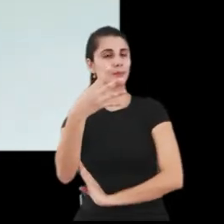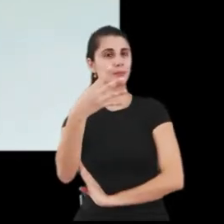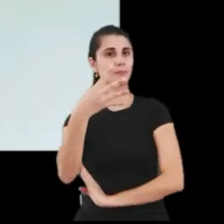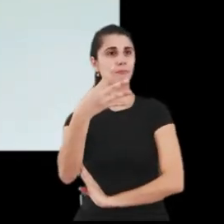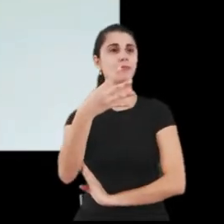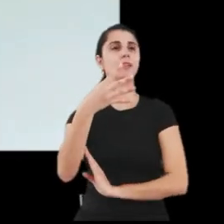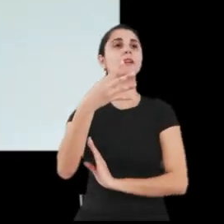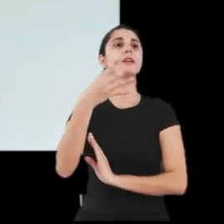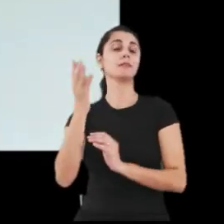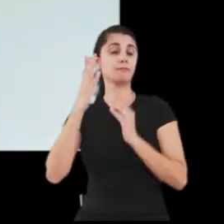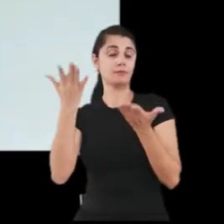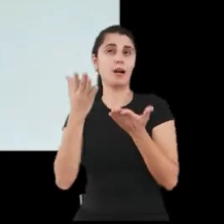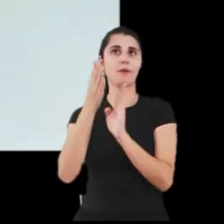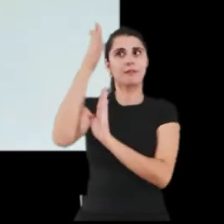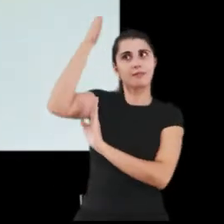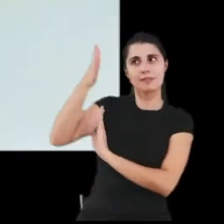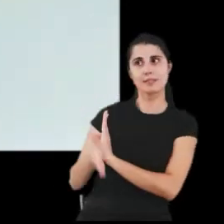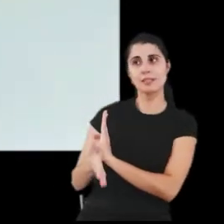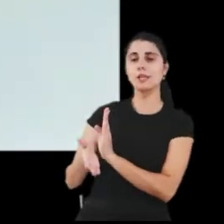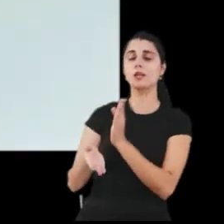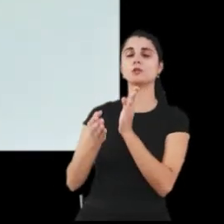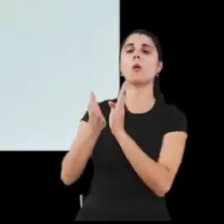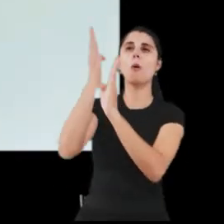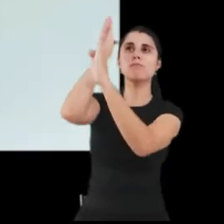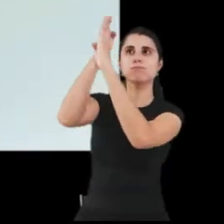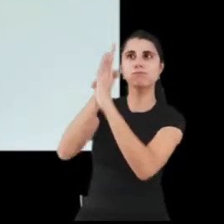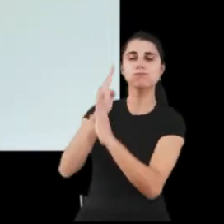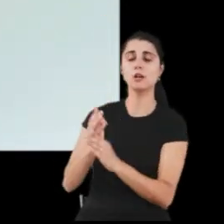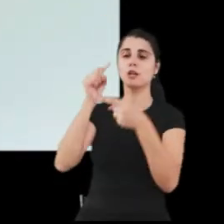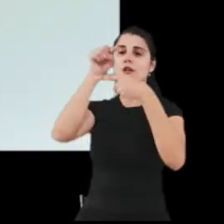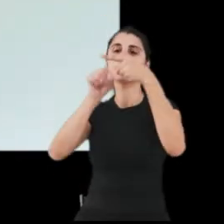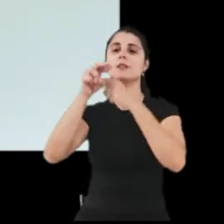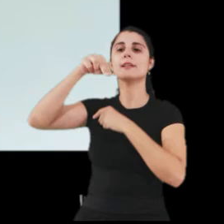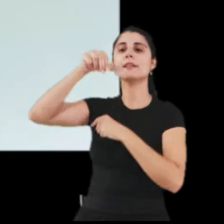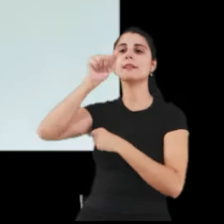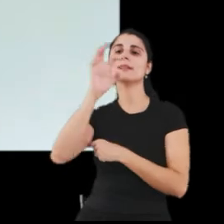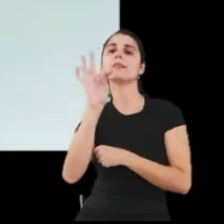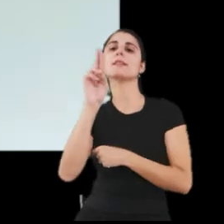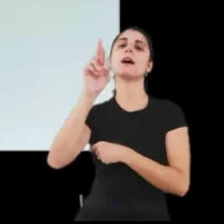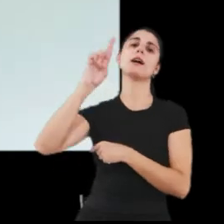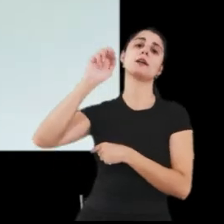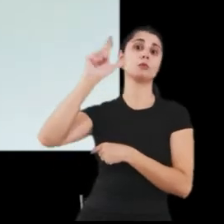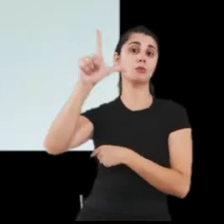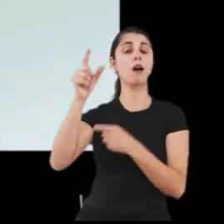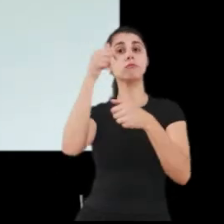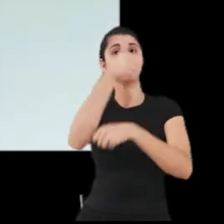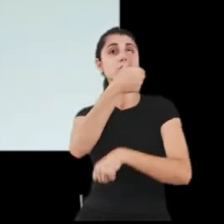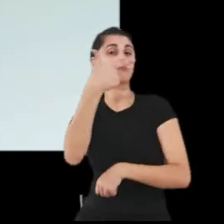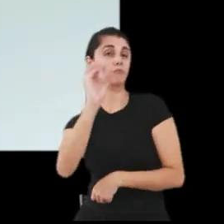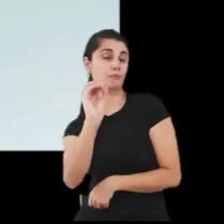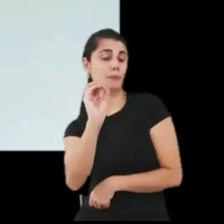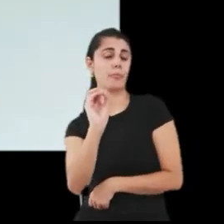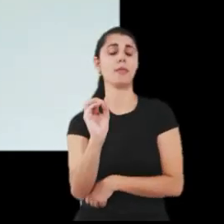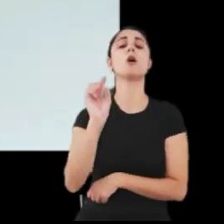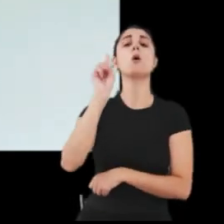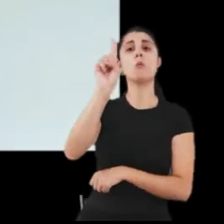que eu estou encontrando à direita os divisores naturais de 120. Eu posso agora multiplicar